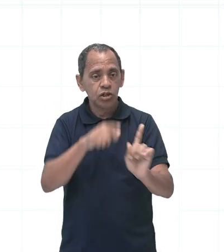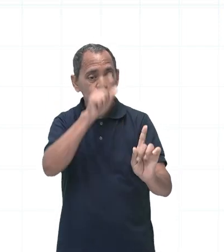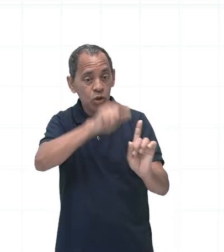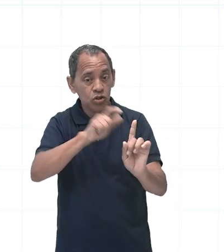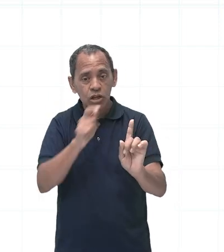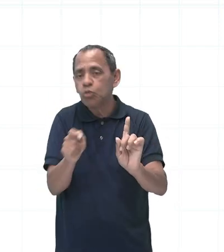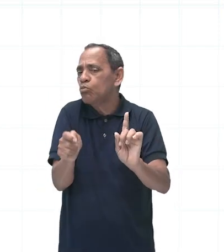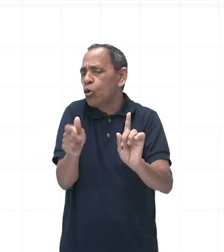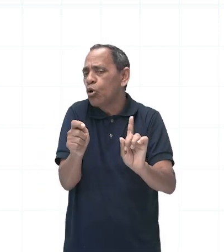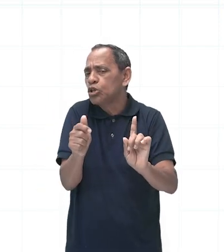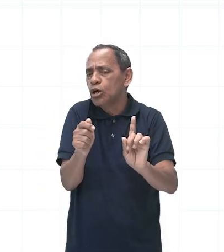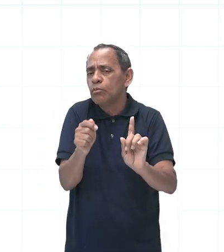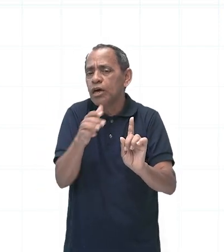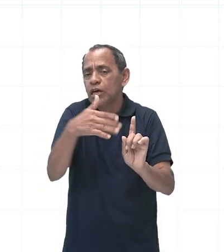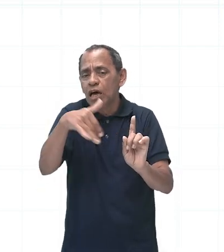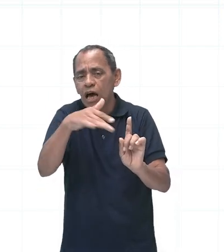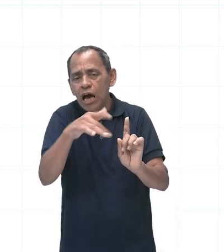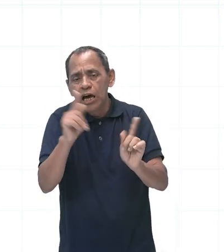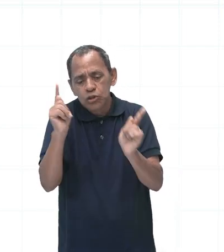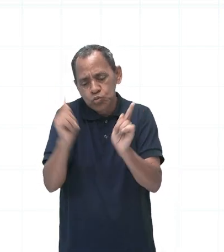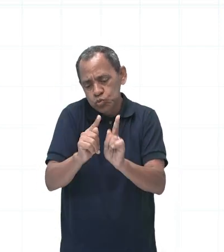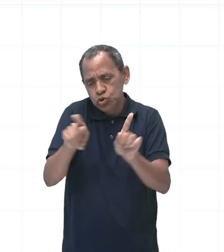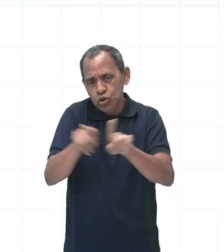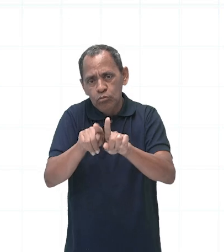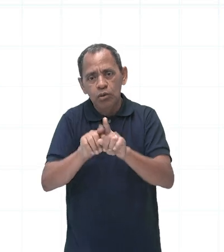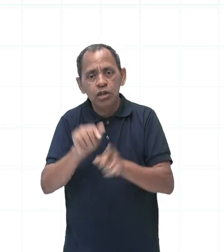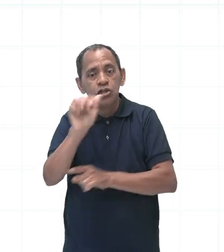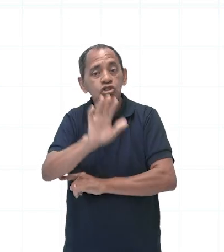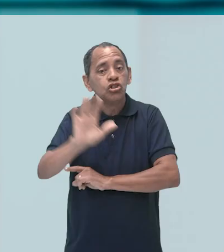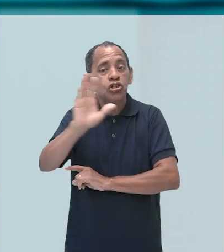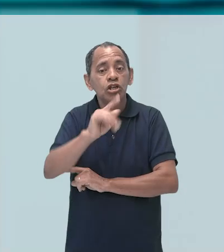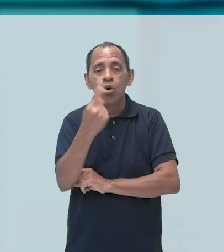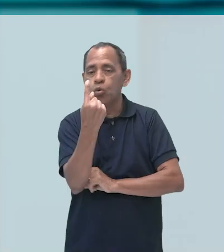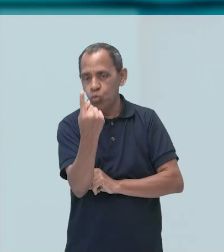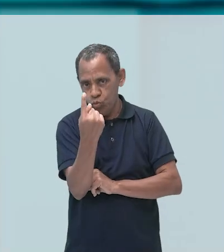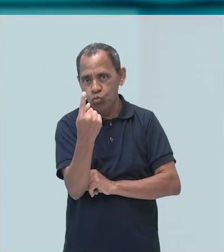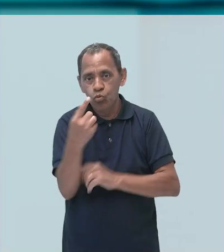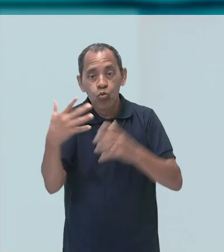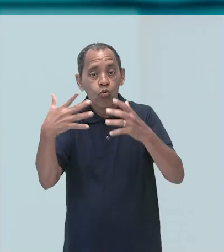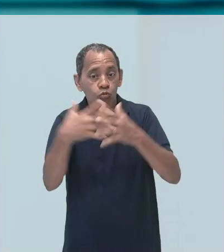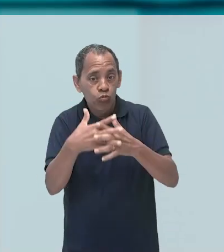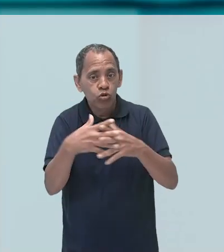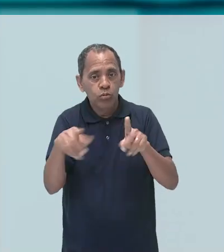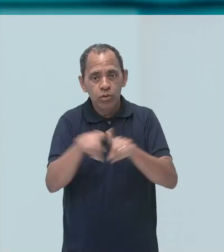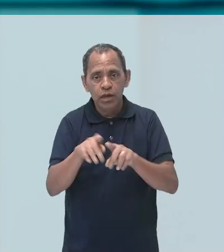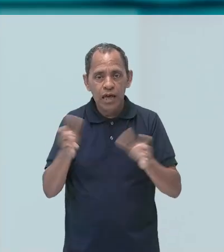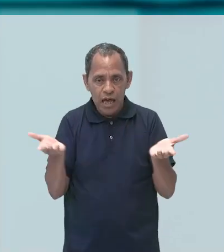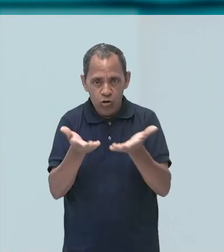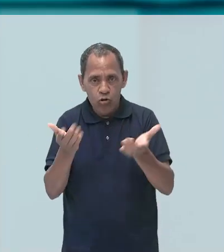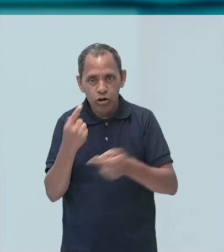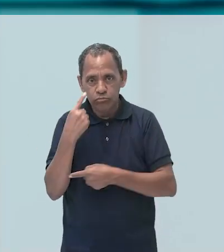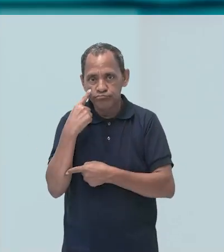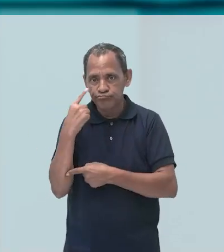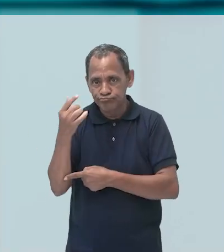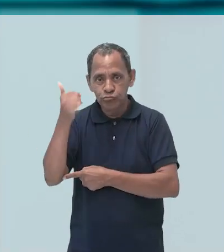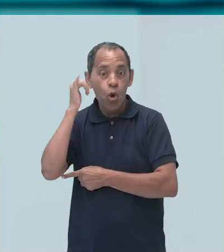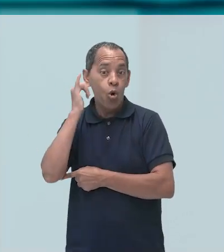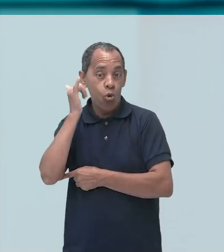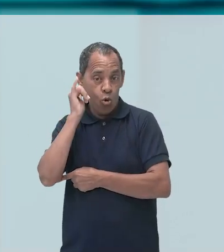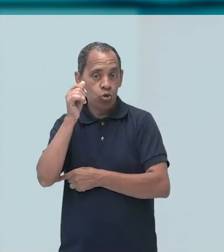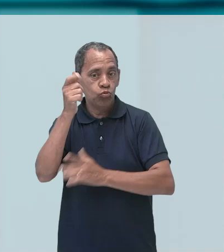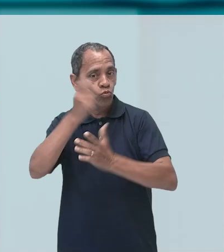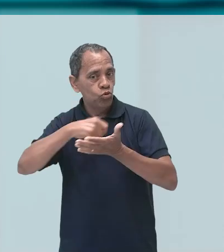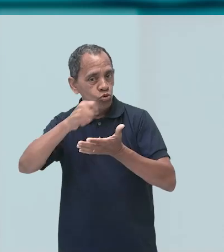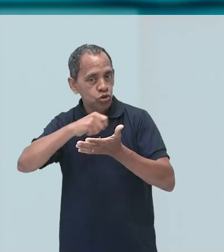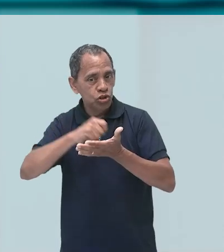personagens, espaço reduzido e, em geral, apenas um conflito. Então, agora vocês vão acompanhar um conto que foi escrito